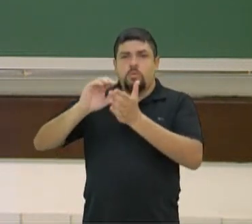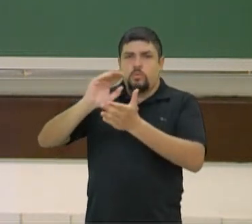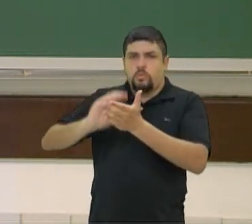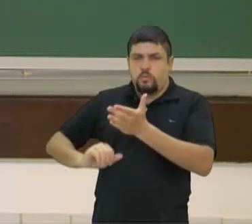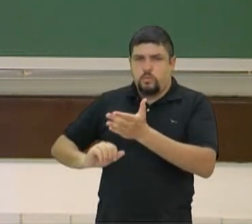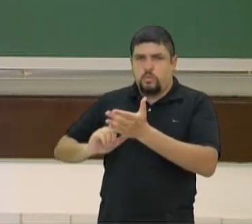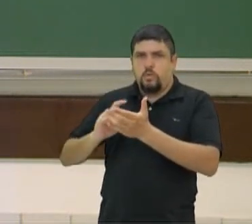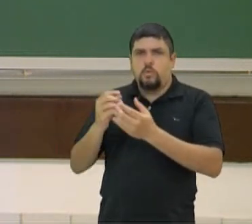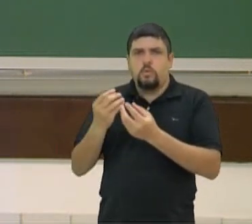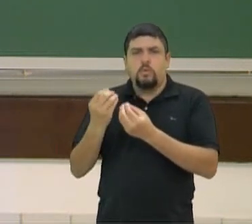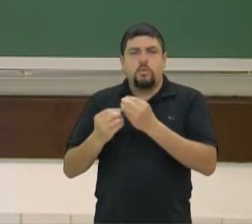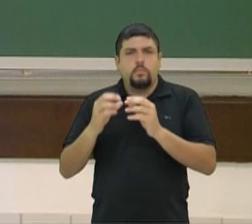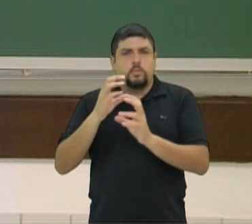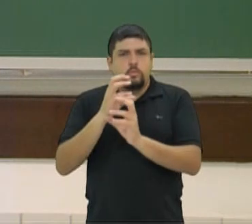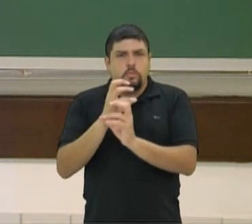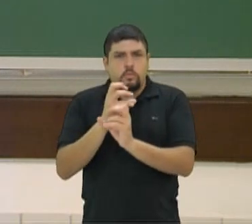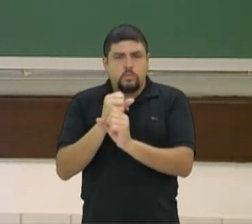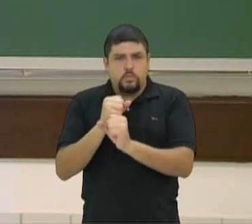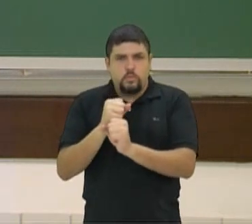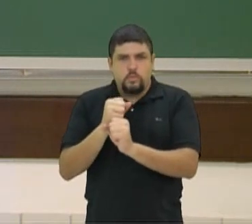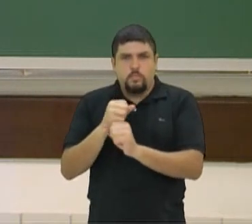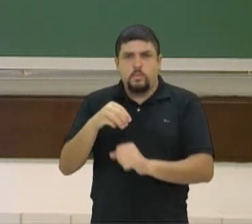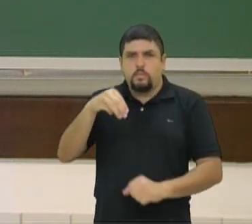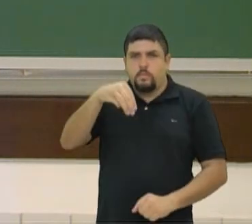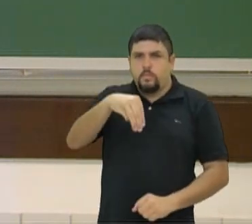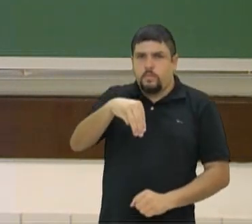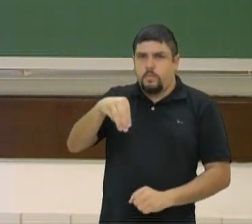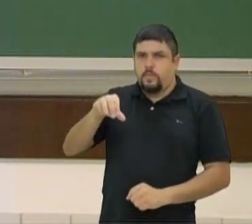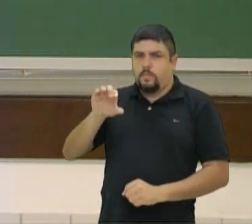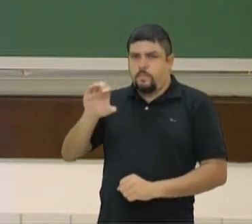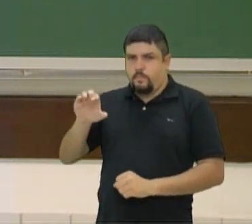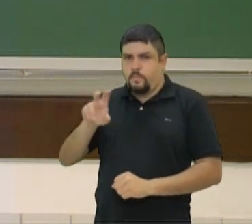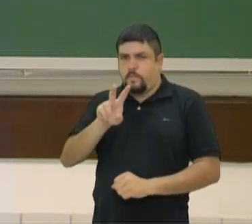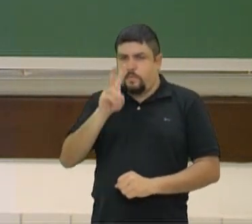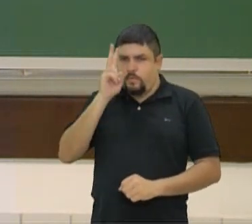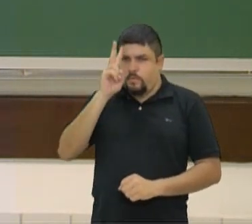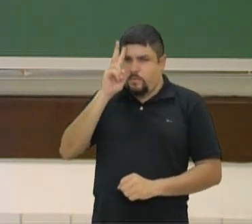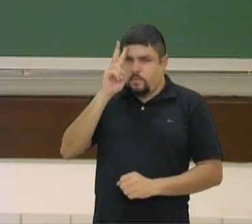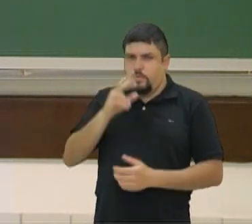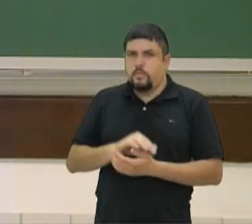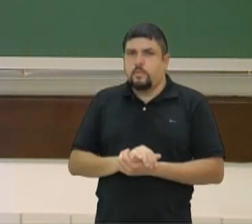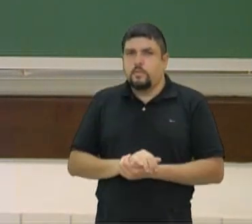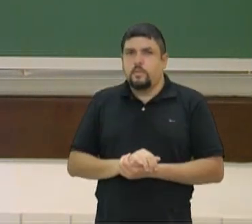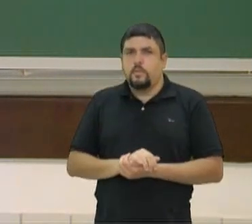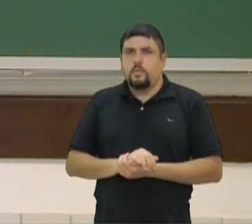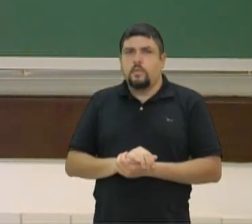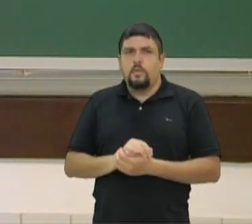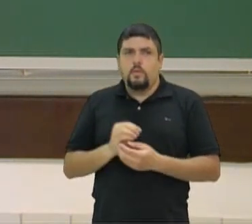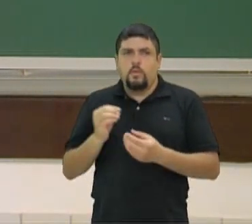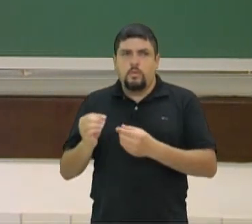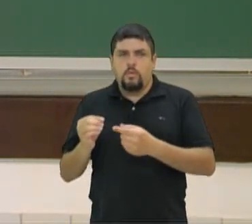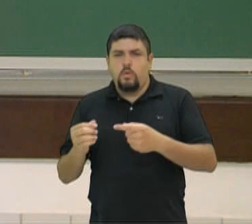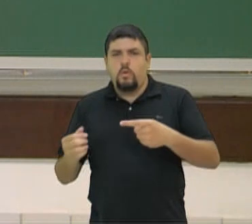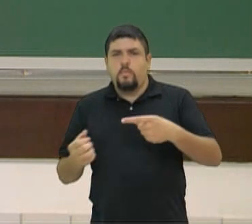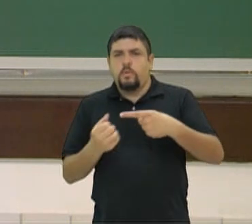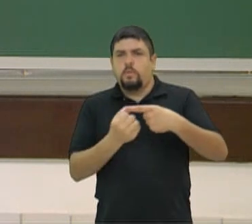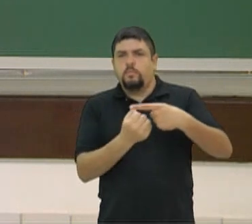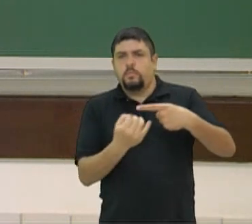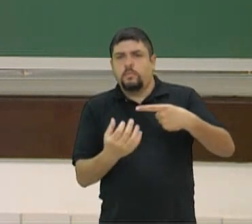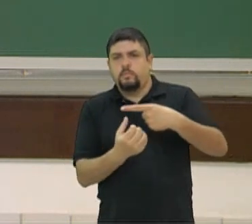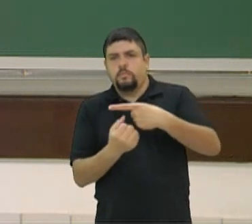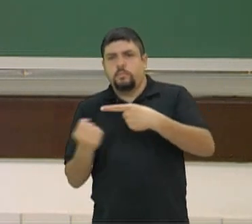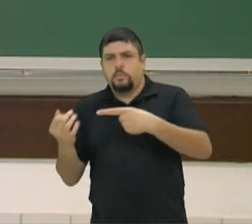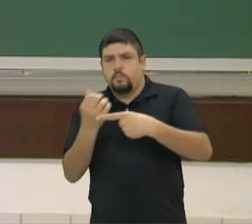diferença, calculando aqui através do MMC, lembra que é MMC? Nós temos duas frações,